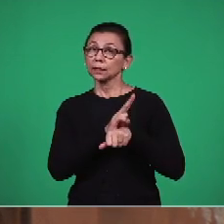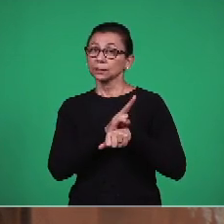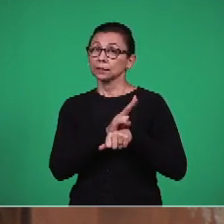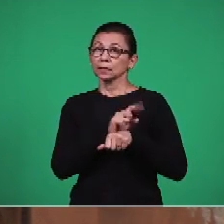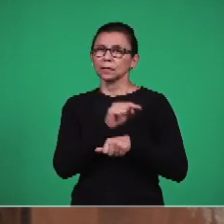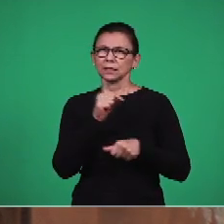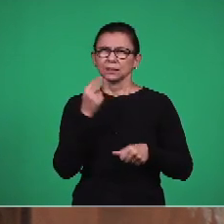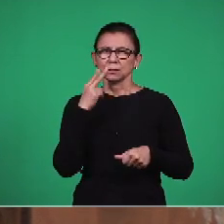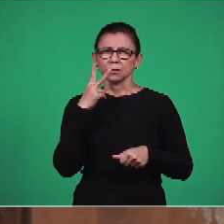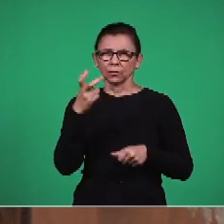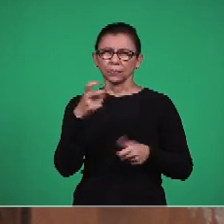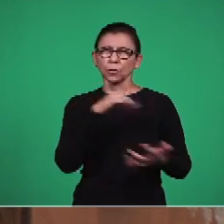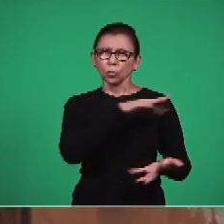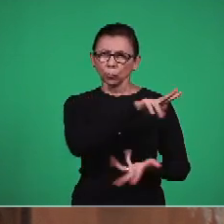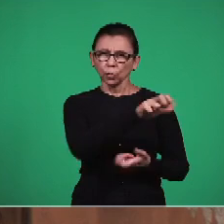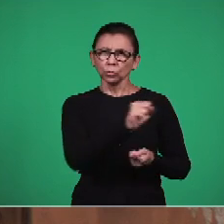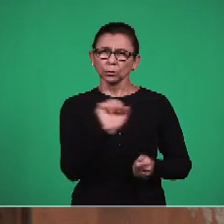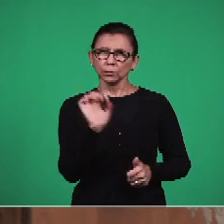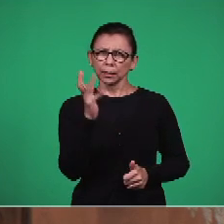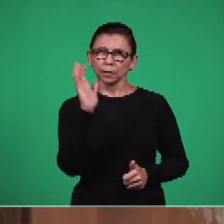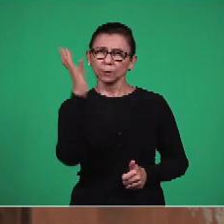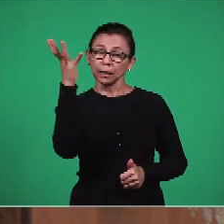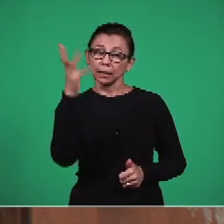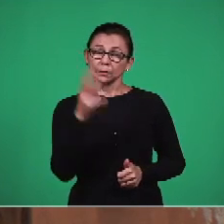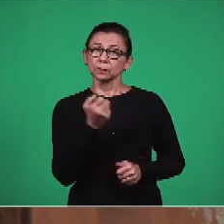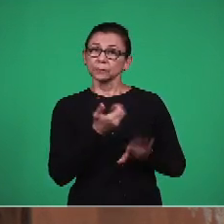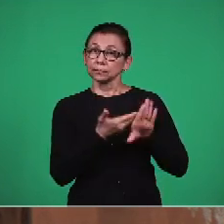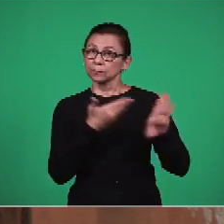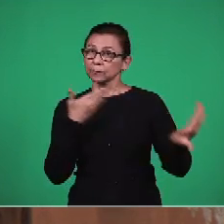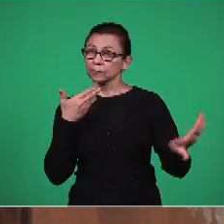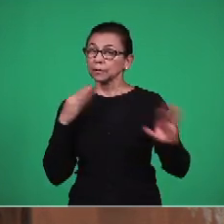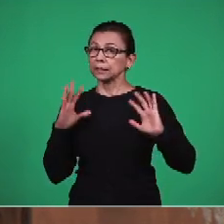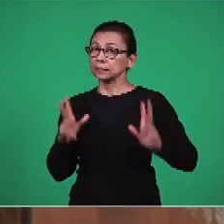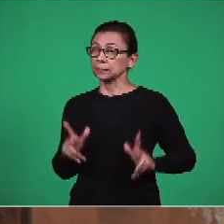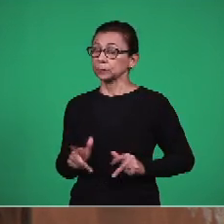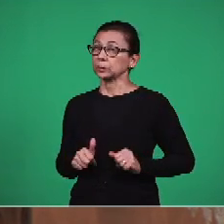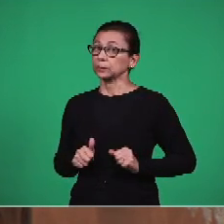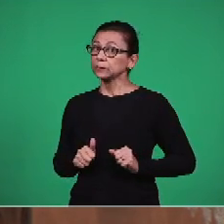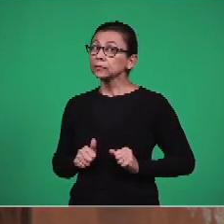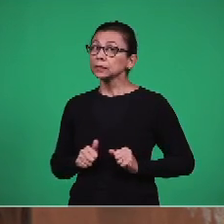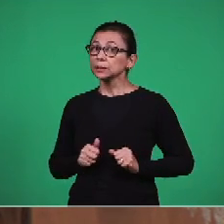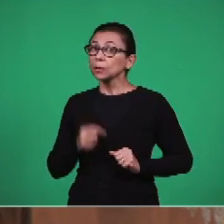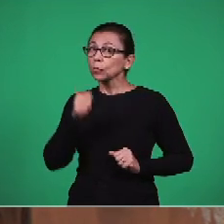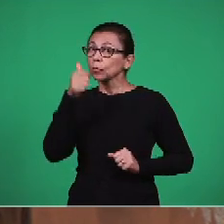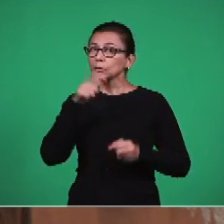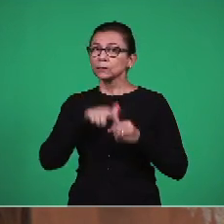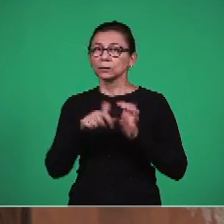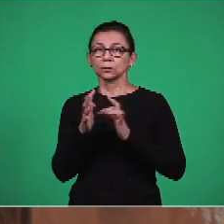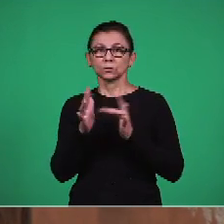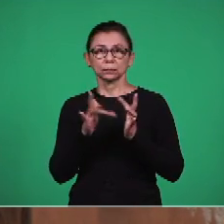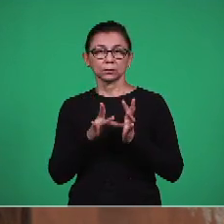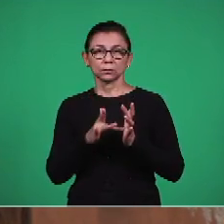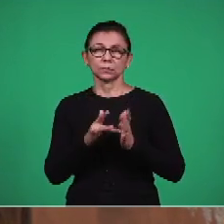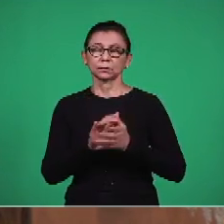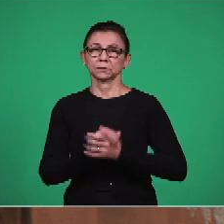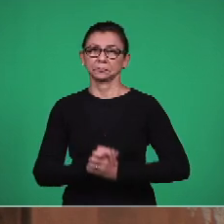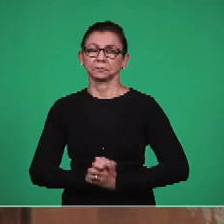igreja esteja pronta para aquele momento do toque da trombeta, em oração e vigilância.